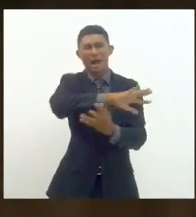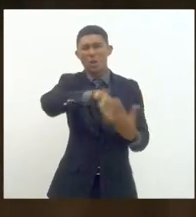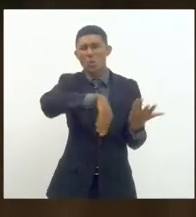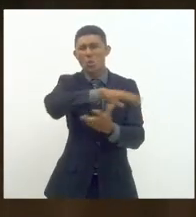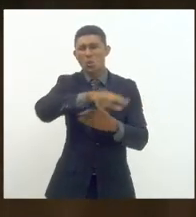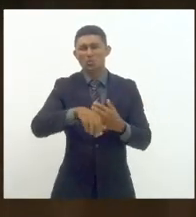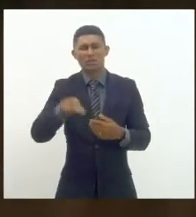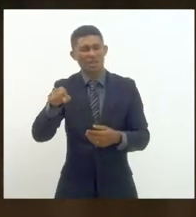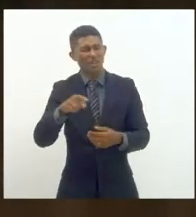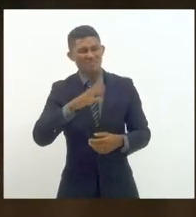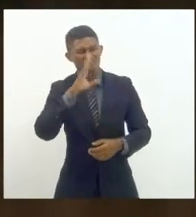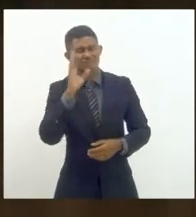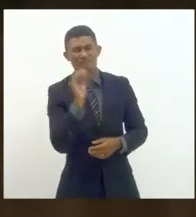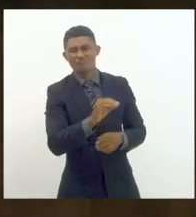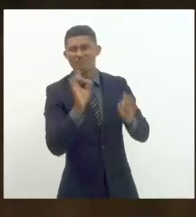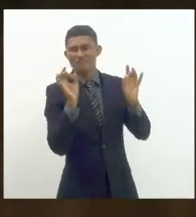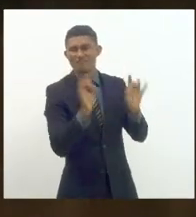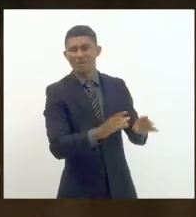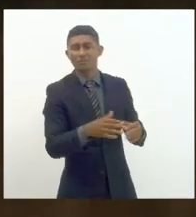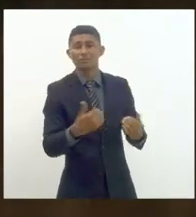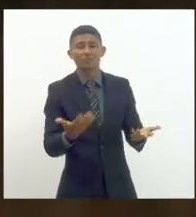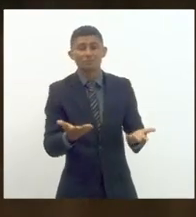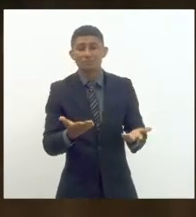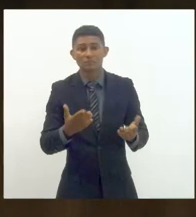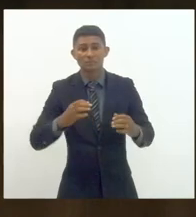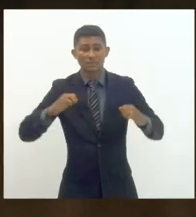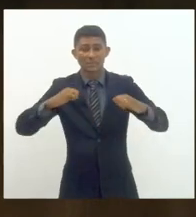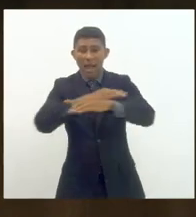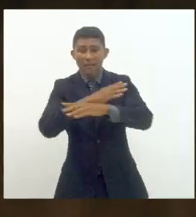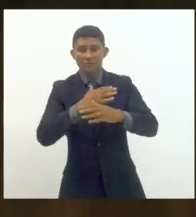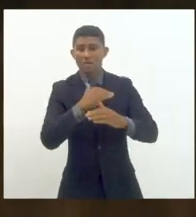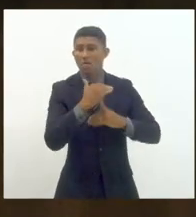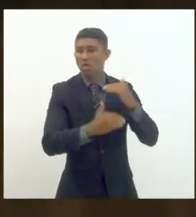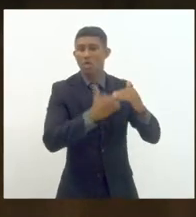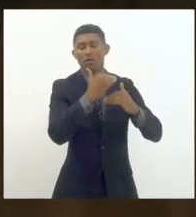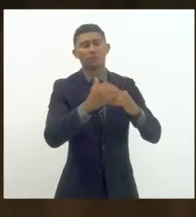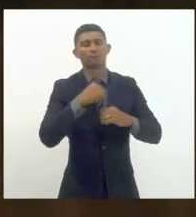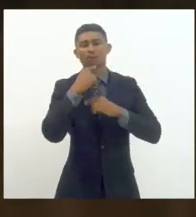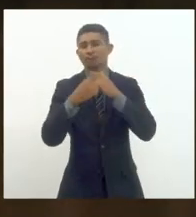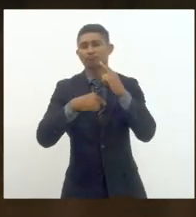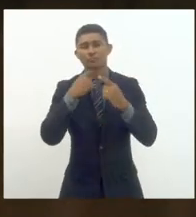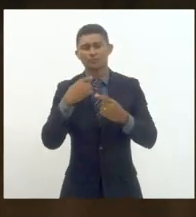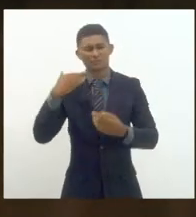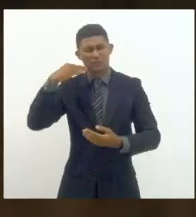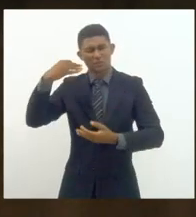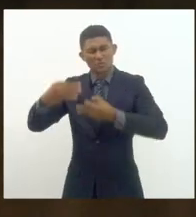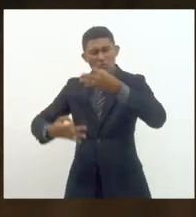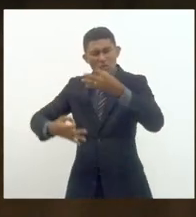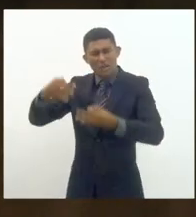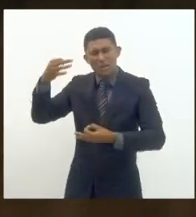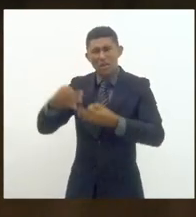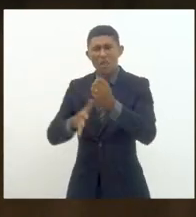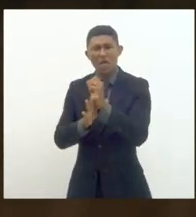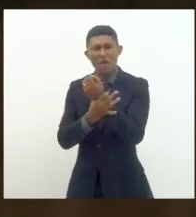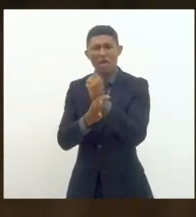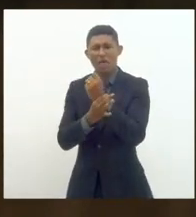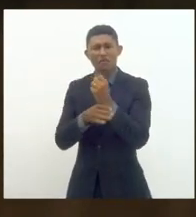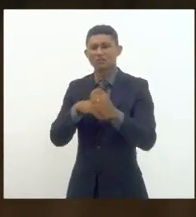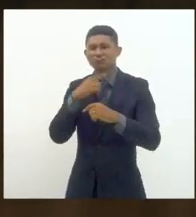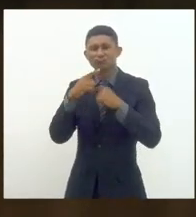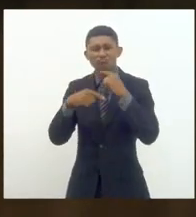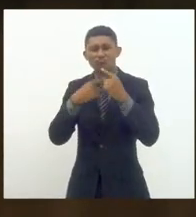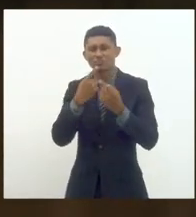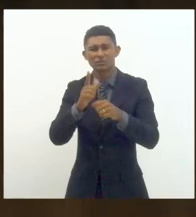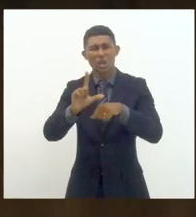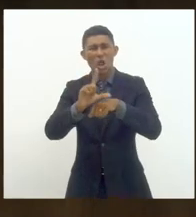desordem, que impedem o desenvolvimento da nossa cidade. Não se pode ter garantia jurídica para implementar um negócio na cidade